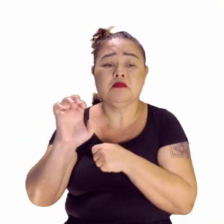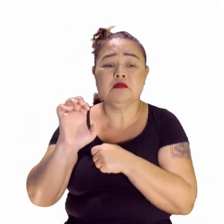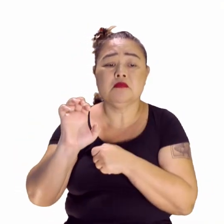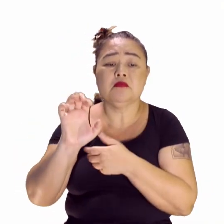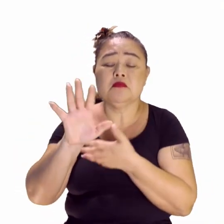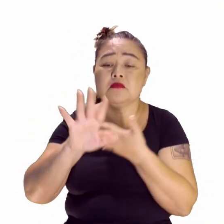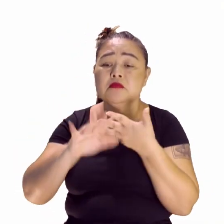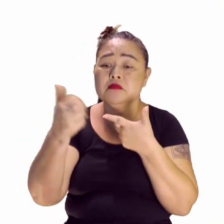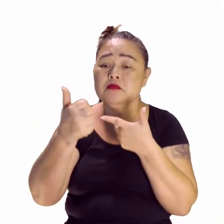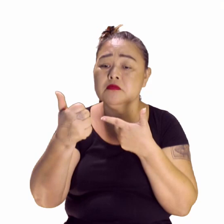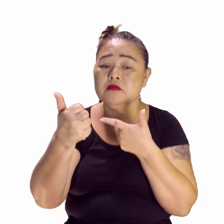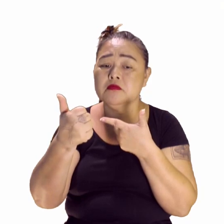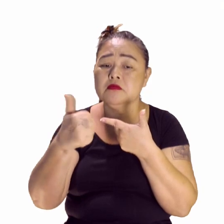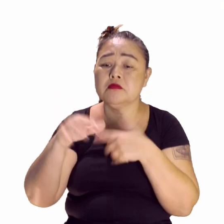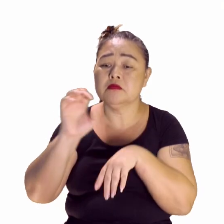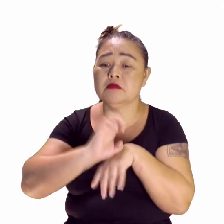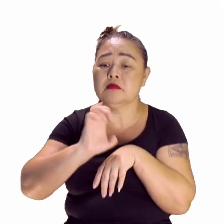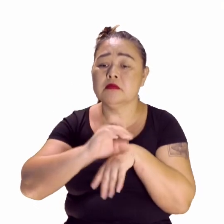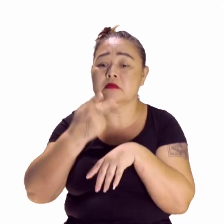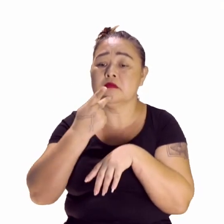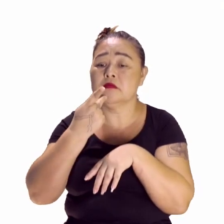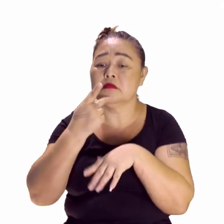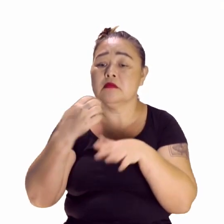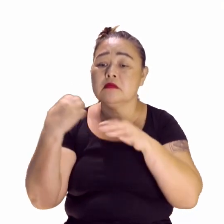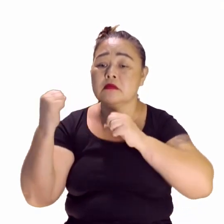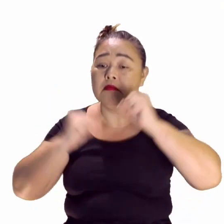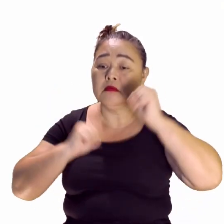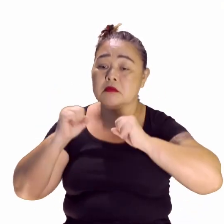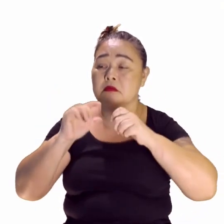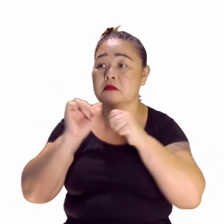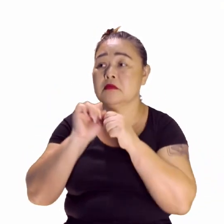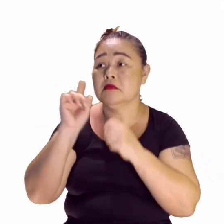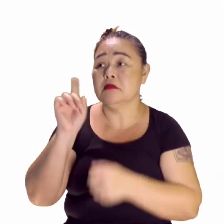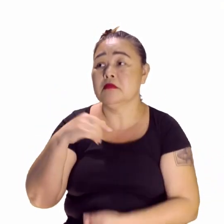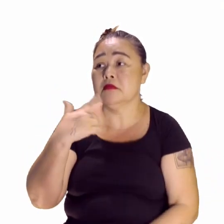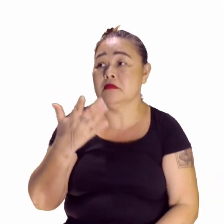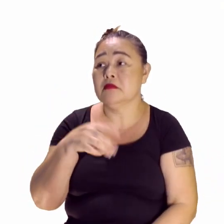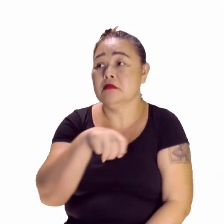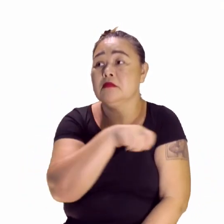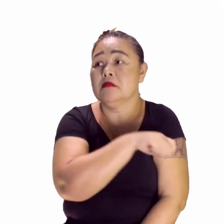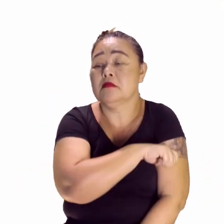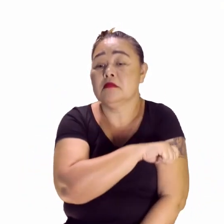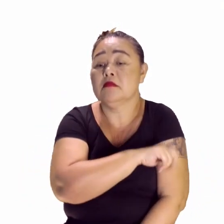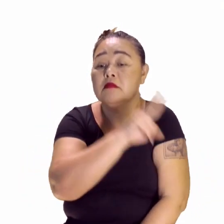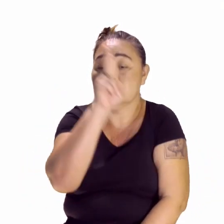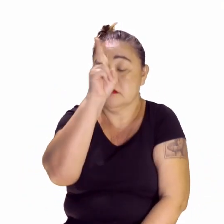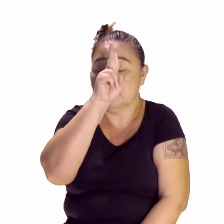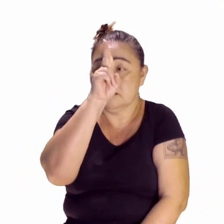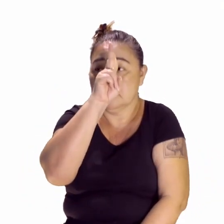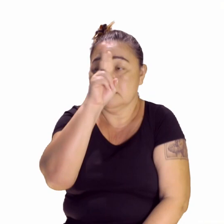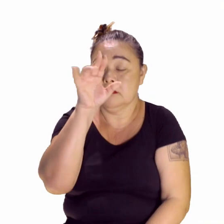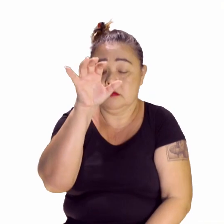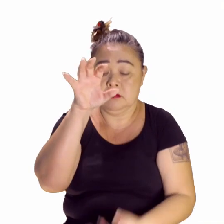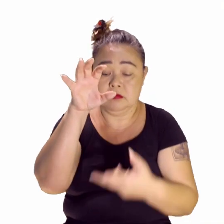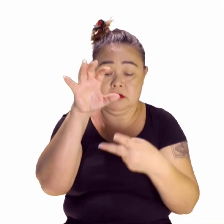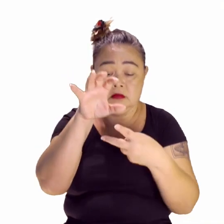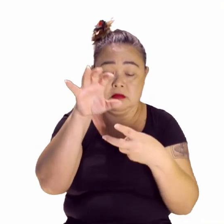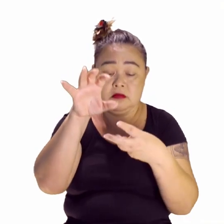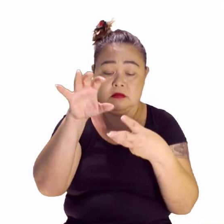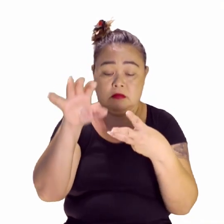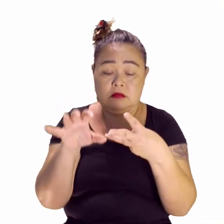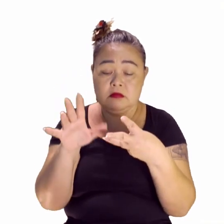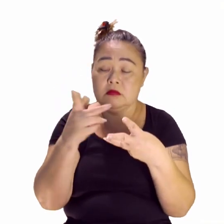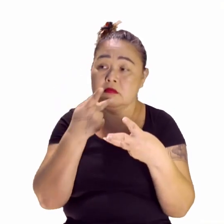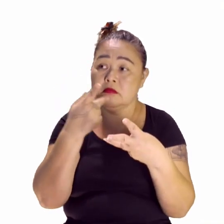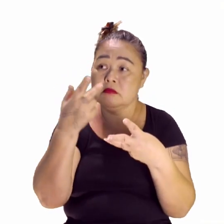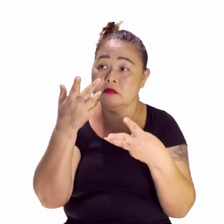do setor primário da economia, quando a gente fala da indústria? Rogério, o aluno tem que lembrar os setores da economia. Quando